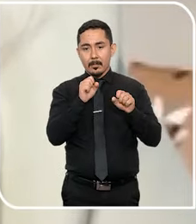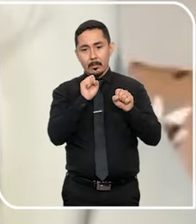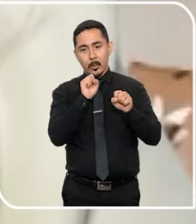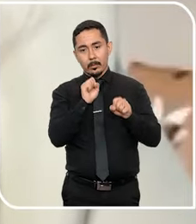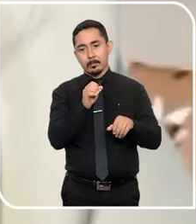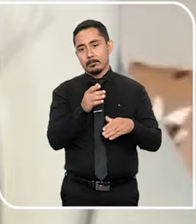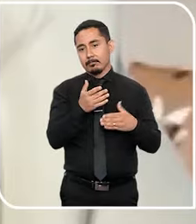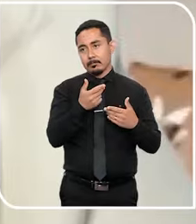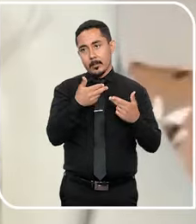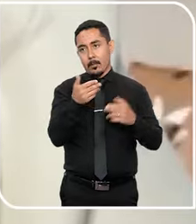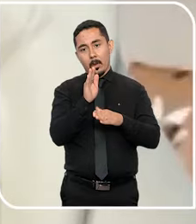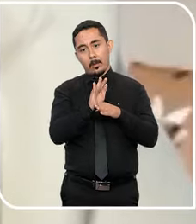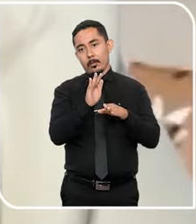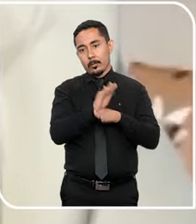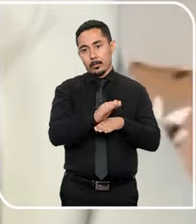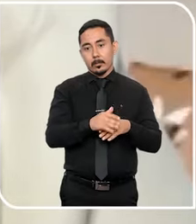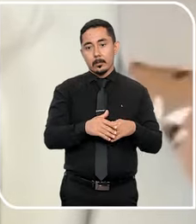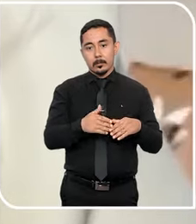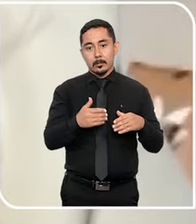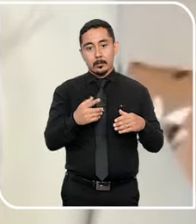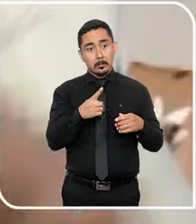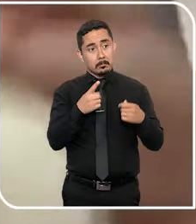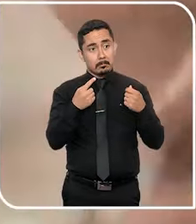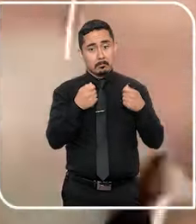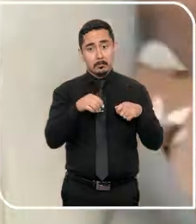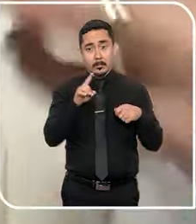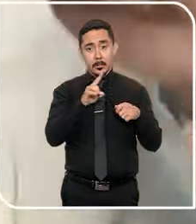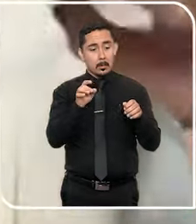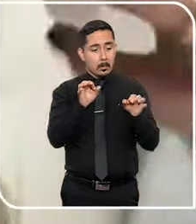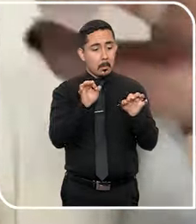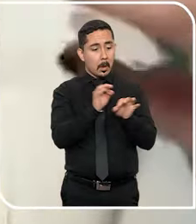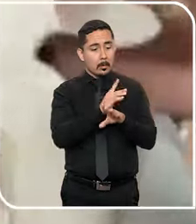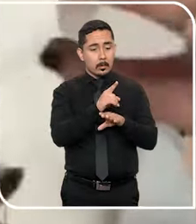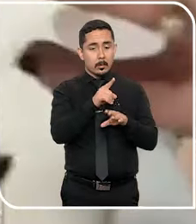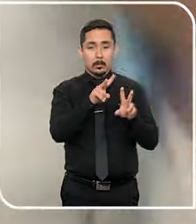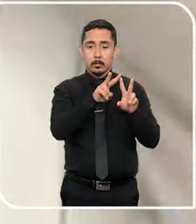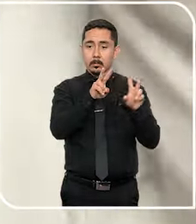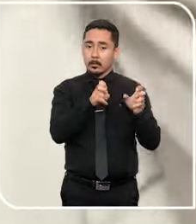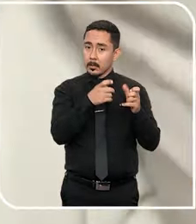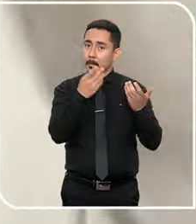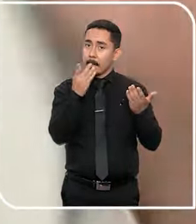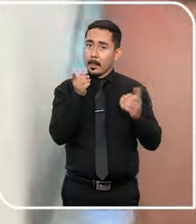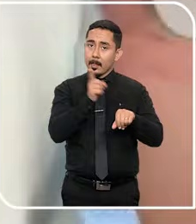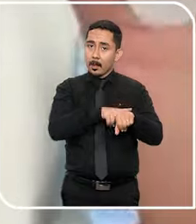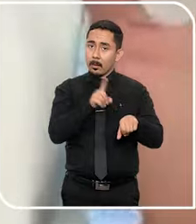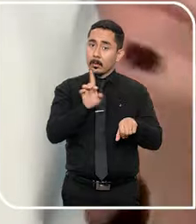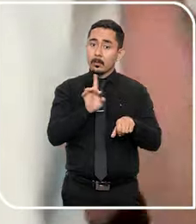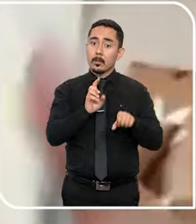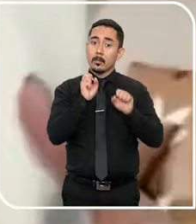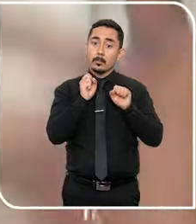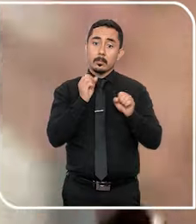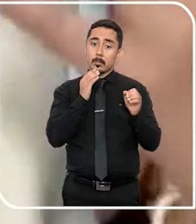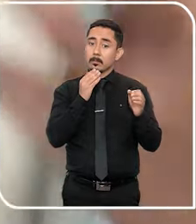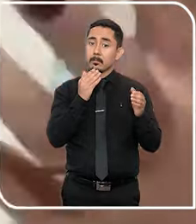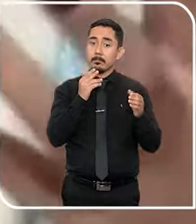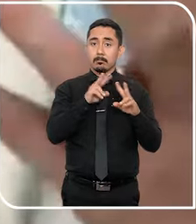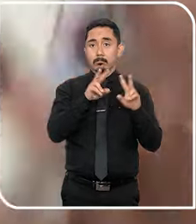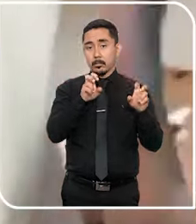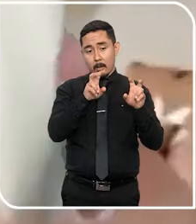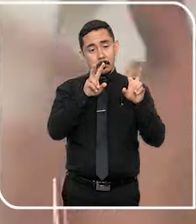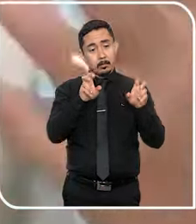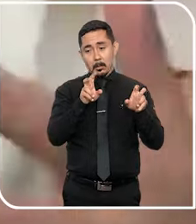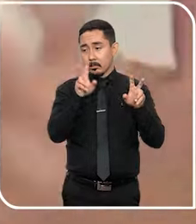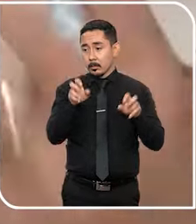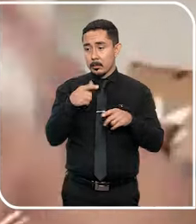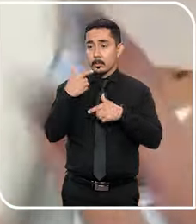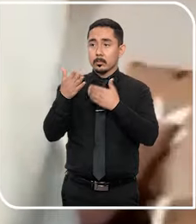pressuposto de que eu poderia sei lá contribuir e você não precisa encerrar aquele assunto ali naquela hora a gente pode retomar os